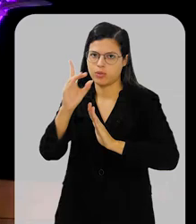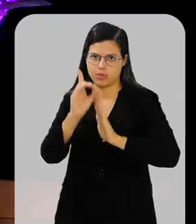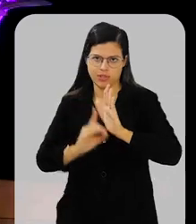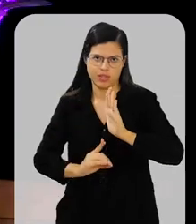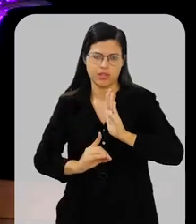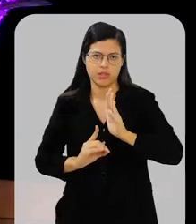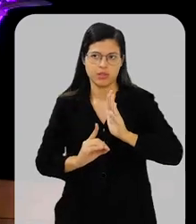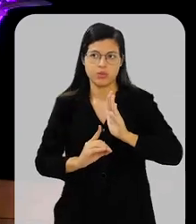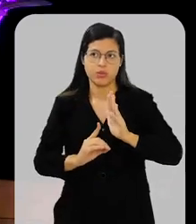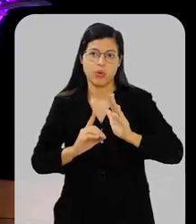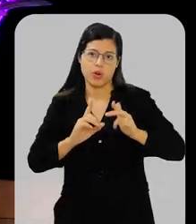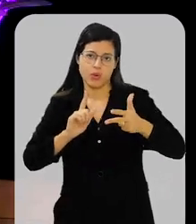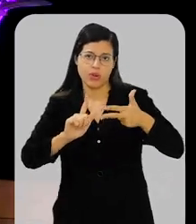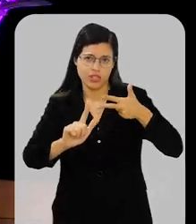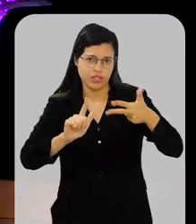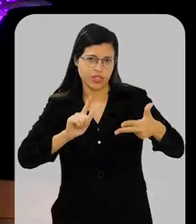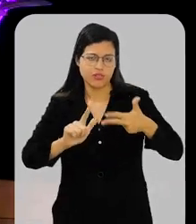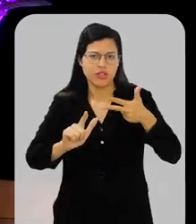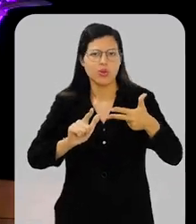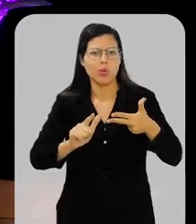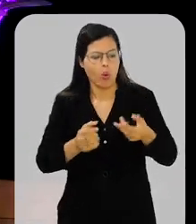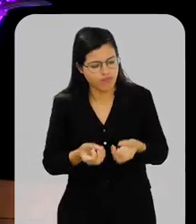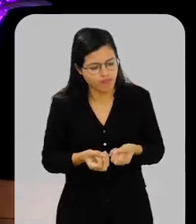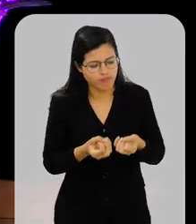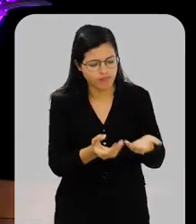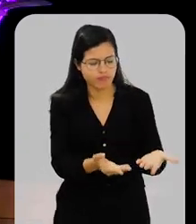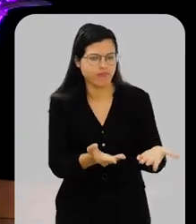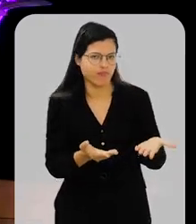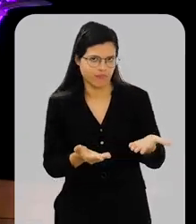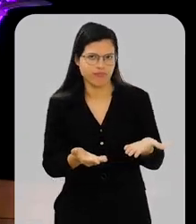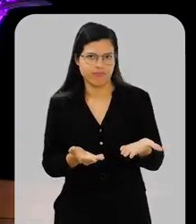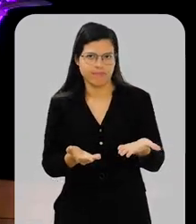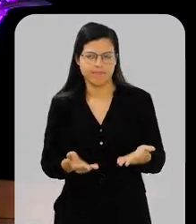e o legislador atende os anseios da